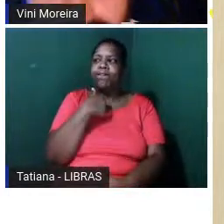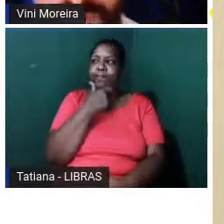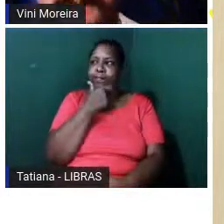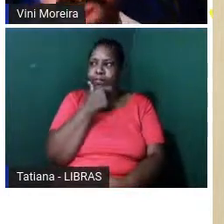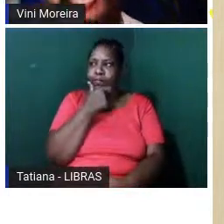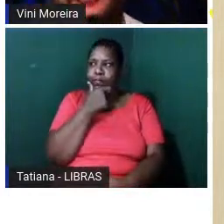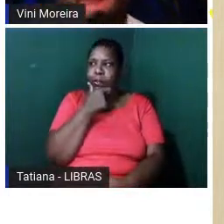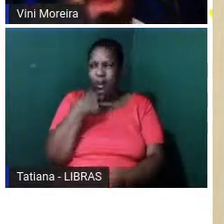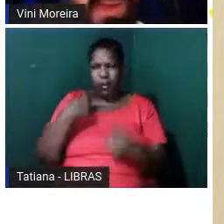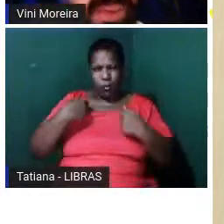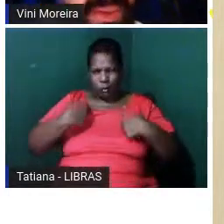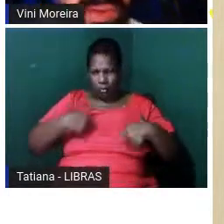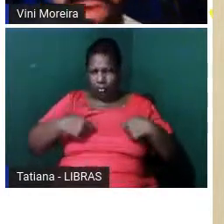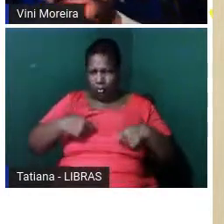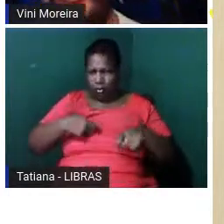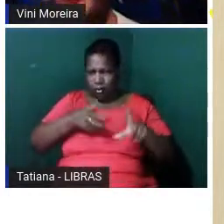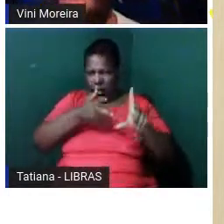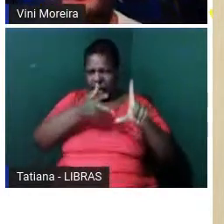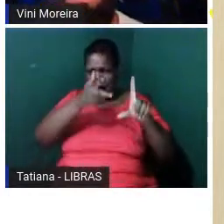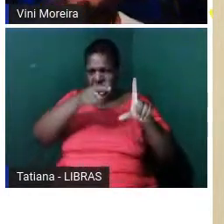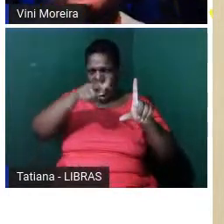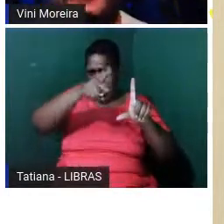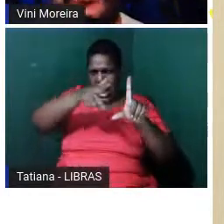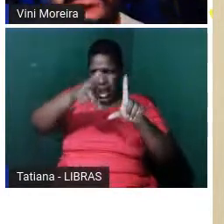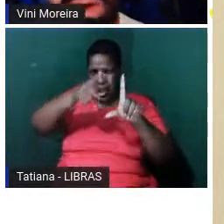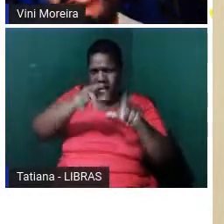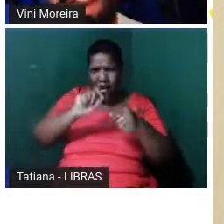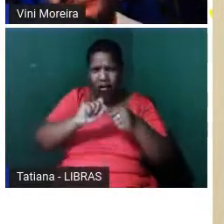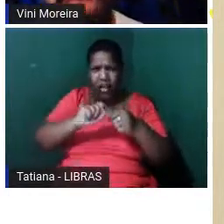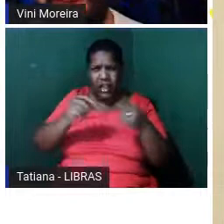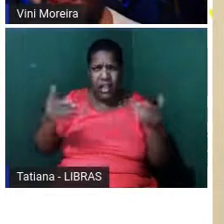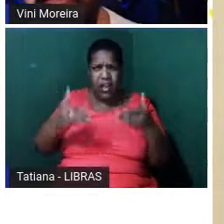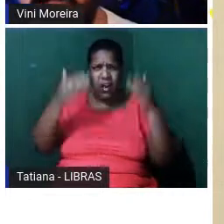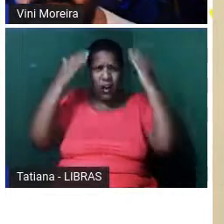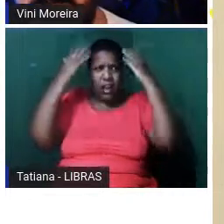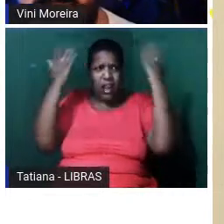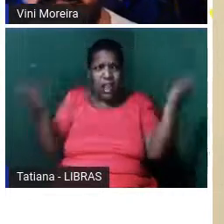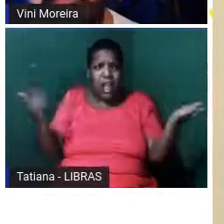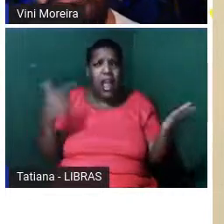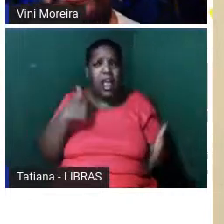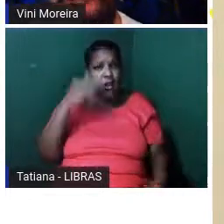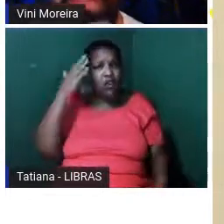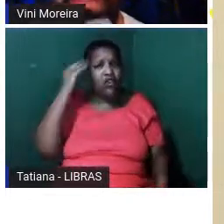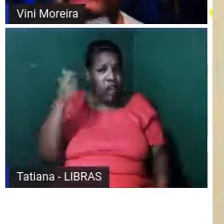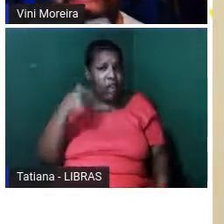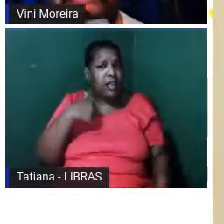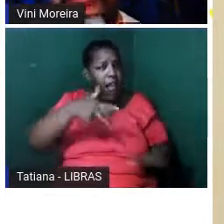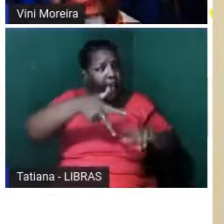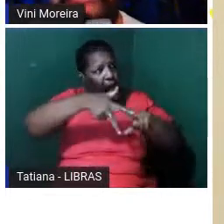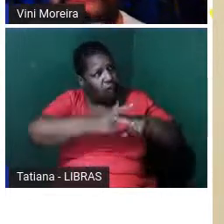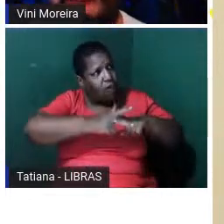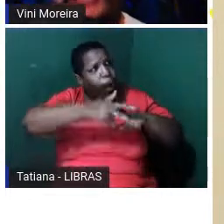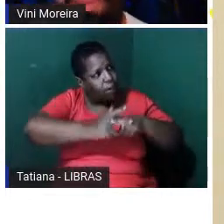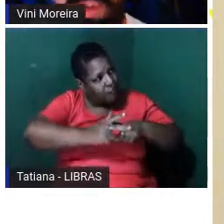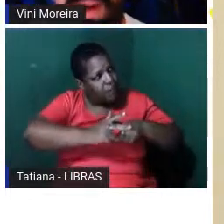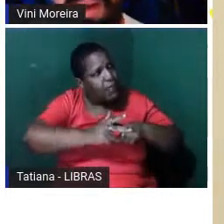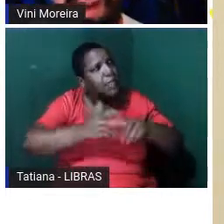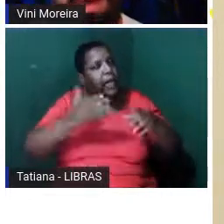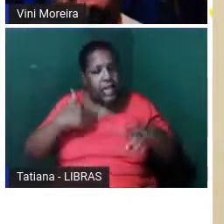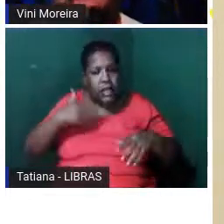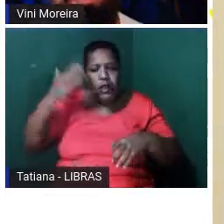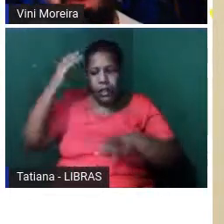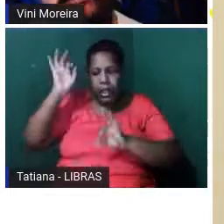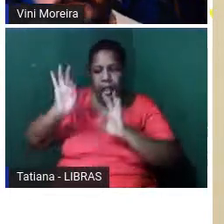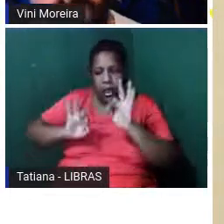fazer vou ter que gravar tudo e eu vou ter que o que que eu vou fazer agora eu já sei a ferramenta eu sei me virar